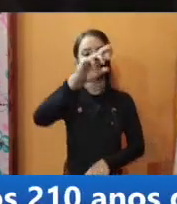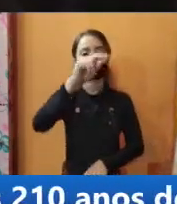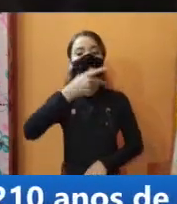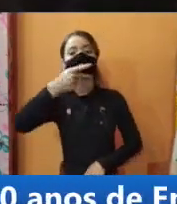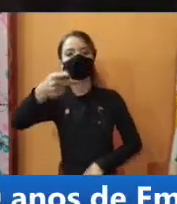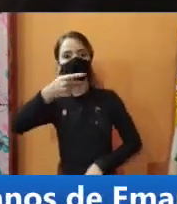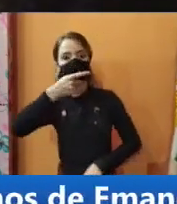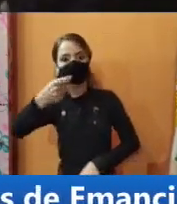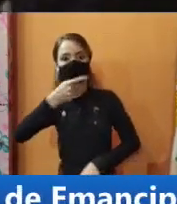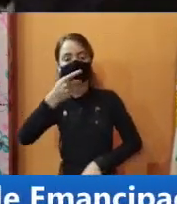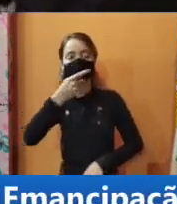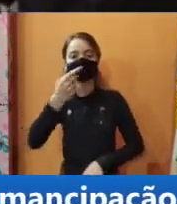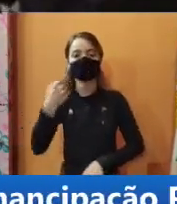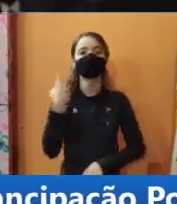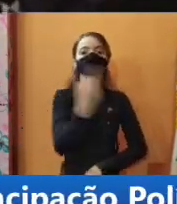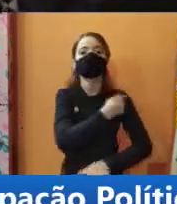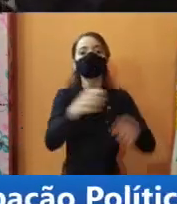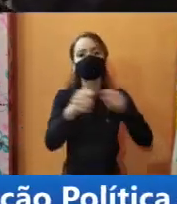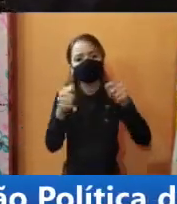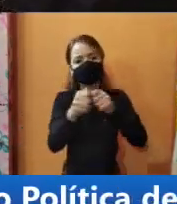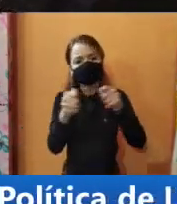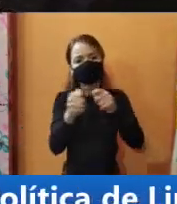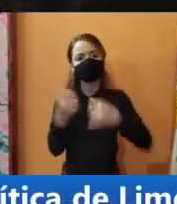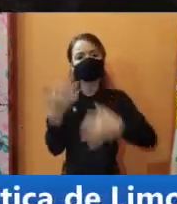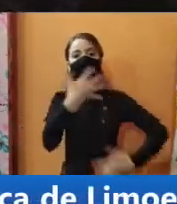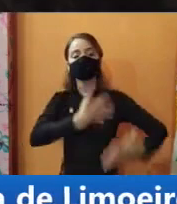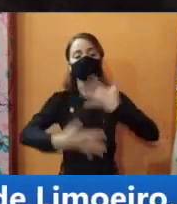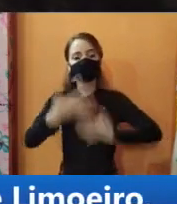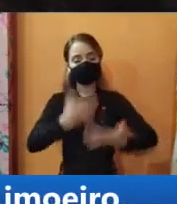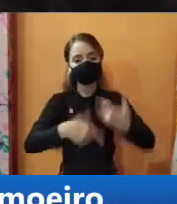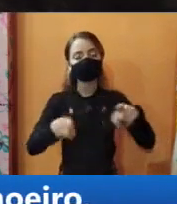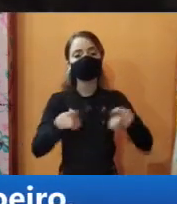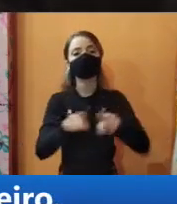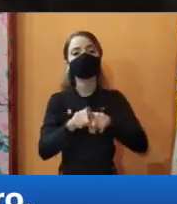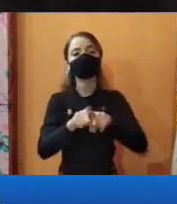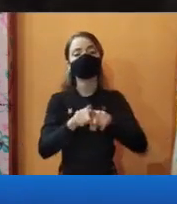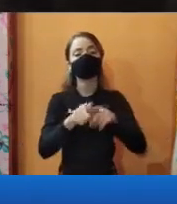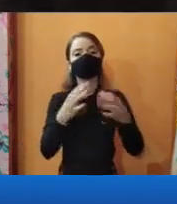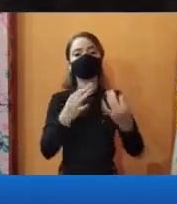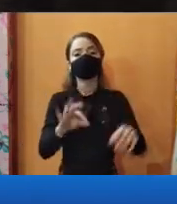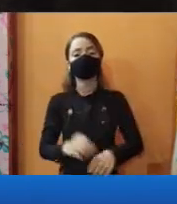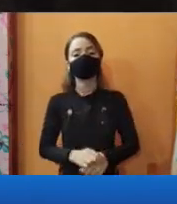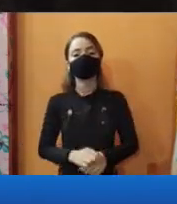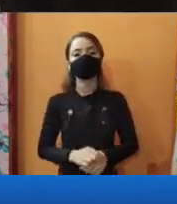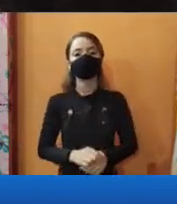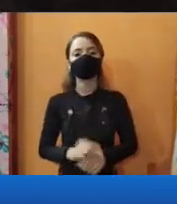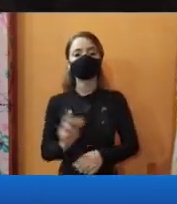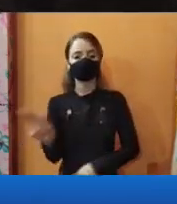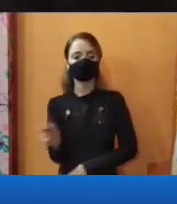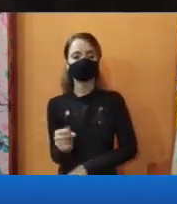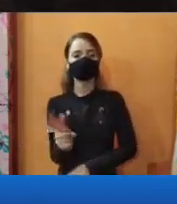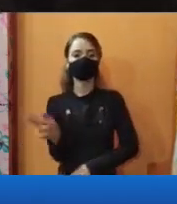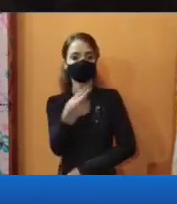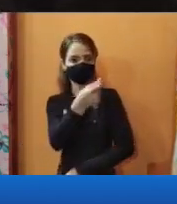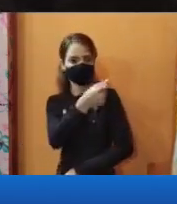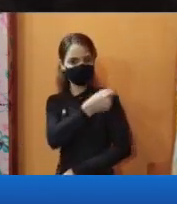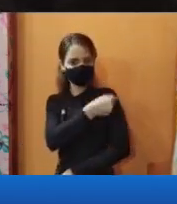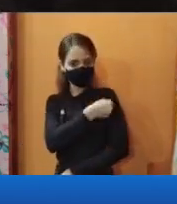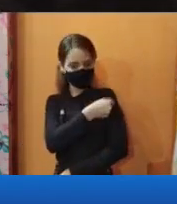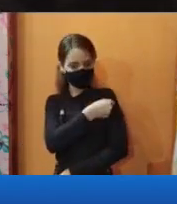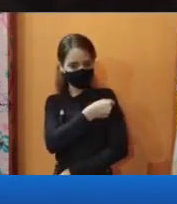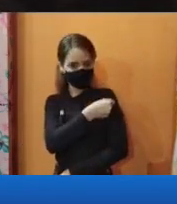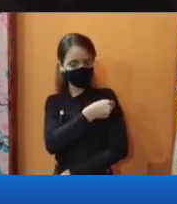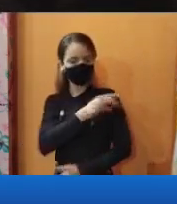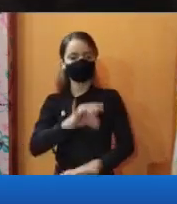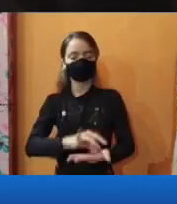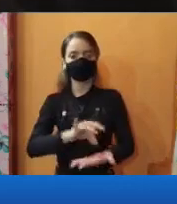nós temos que fazer a nossa parte. Para completar, vacina boa, sabe qual é? É vacina